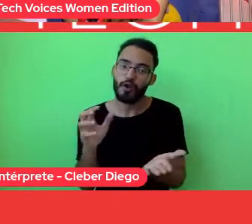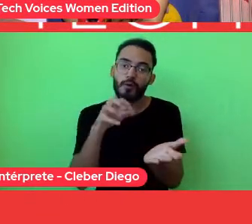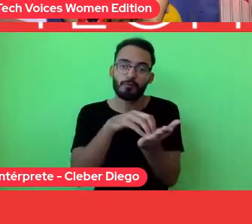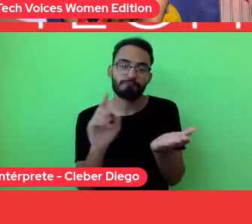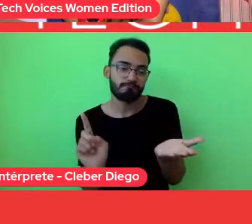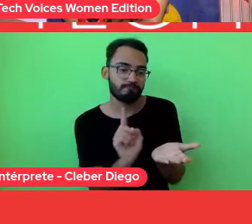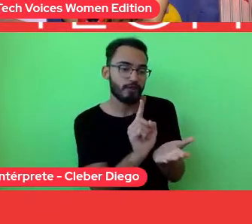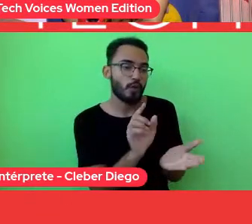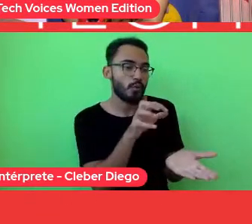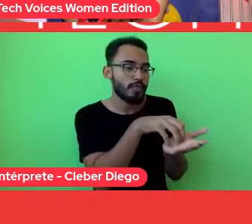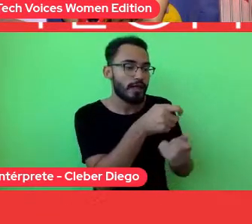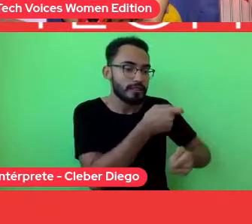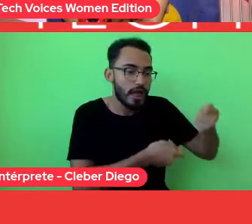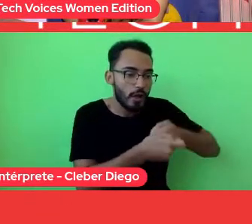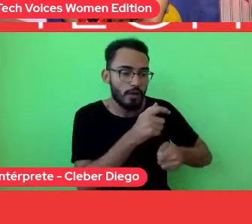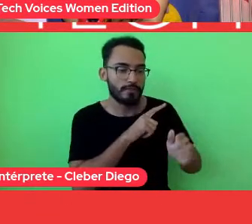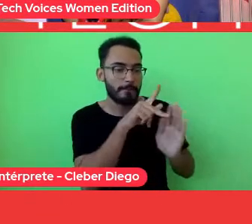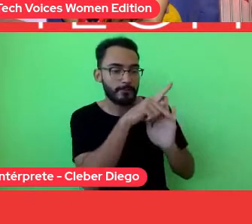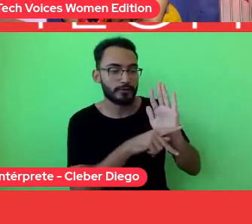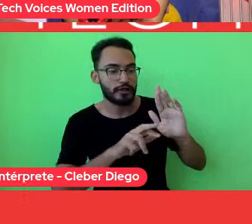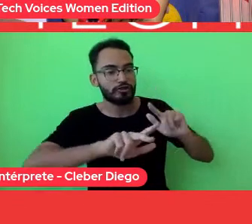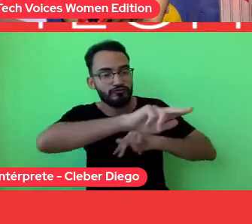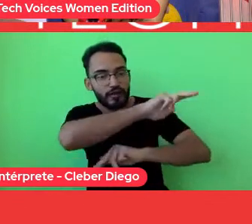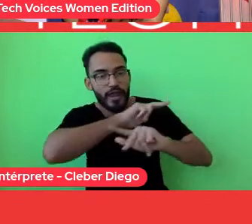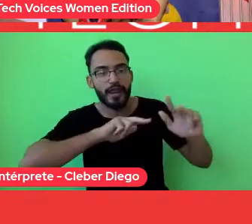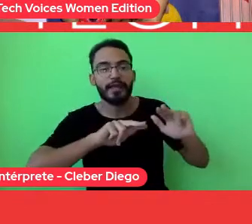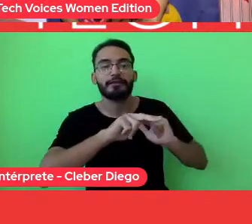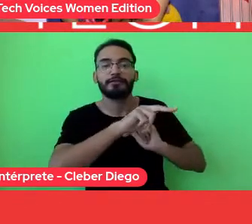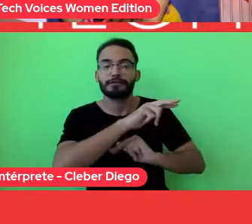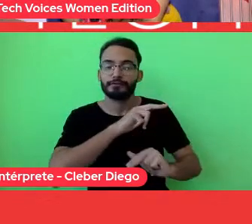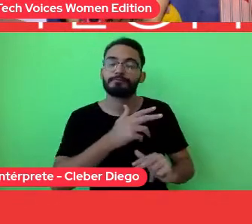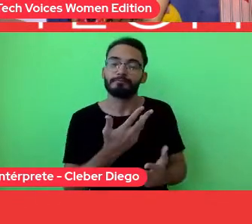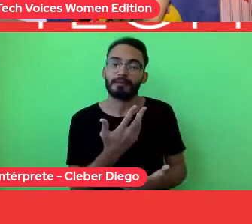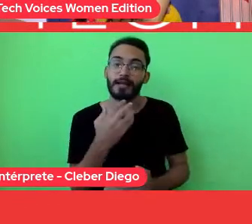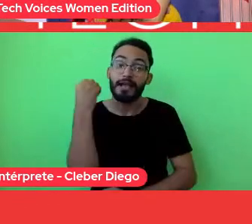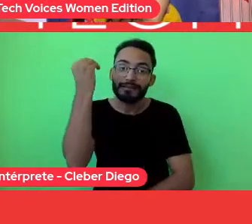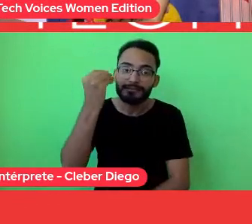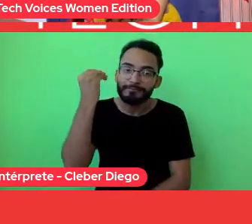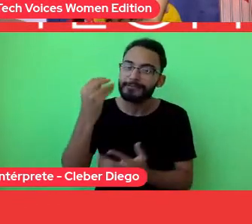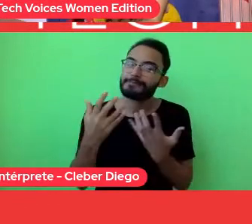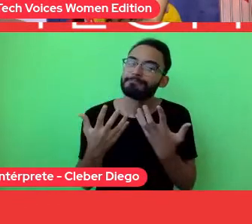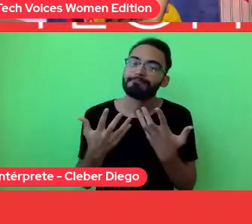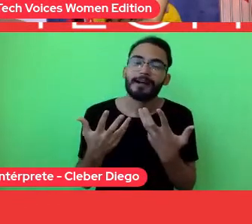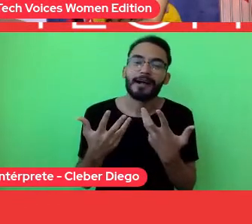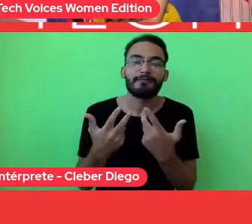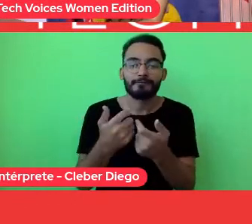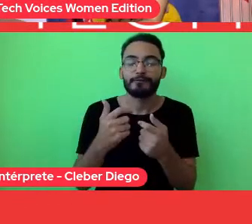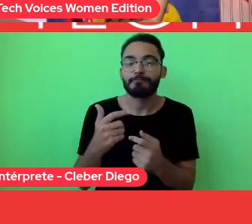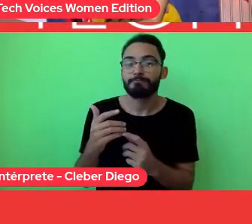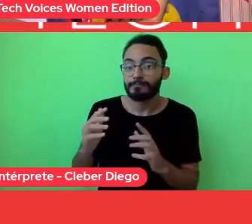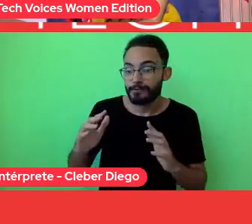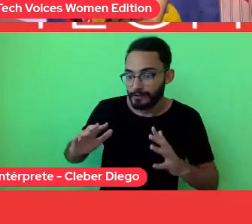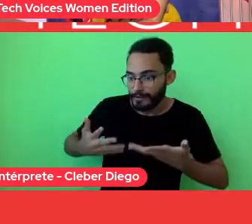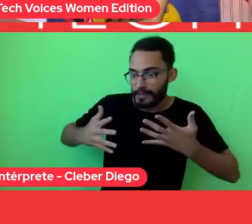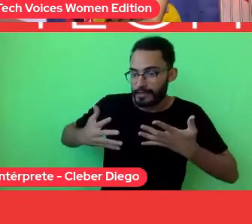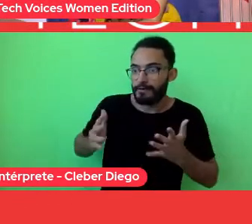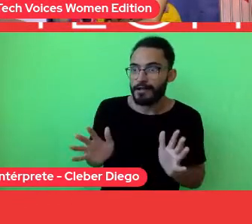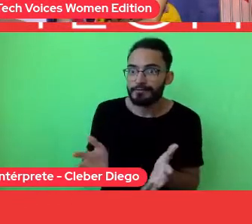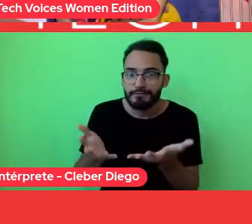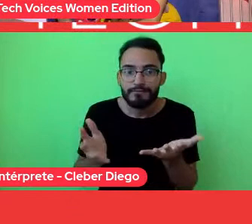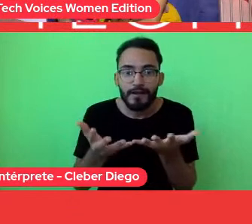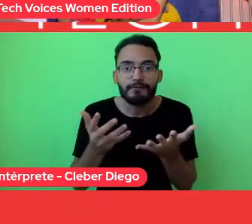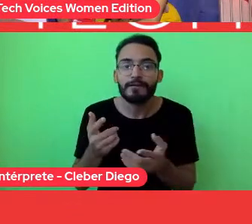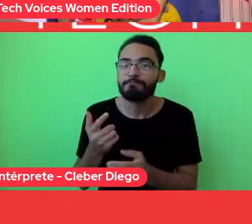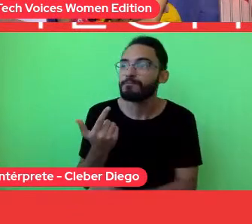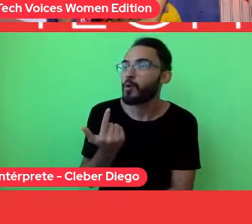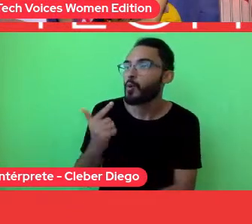né? Cada um aí com os desafios, projetos diferentes. E como eu falei, eu acho que foi uma experiência fantástica para nos incentivar a